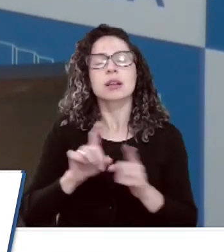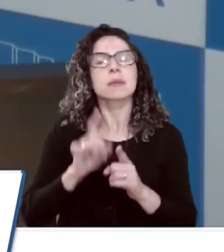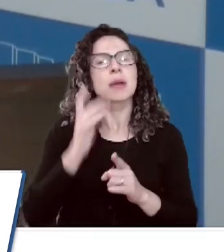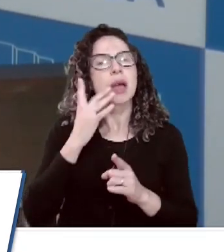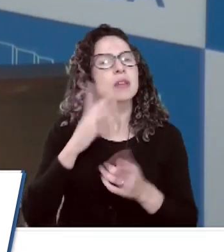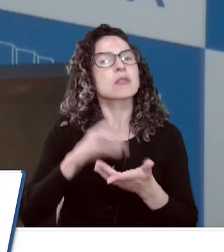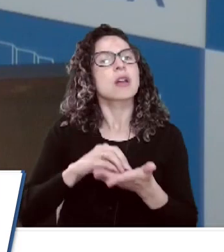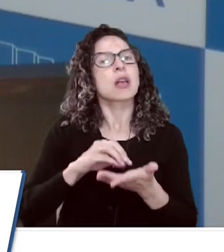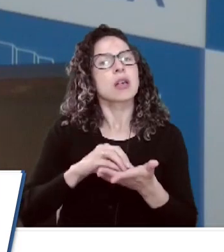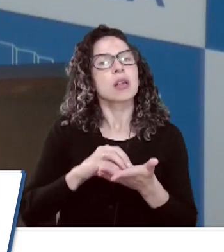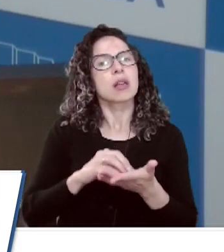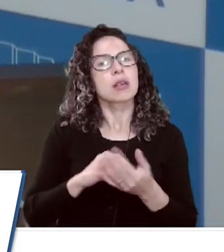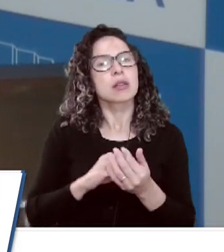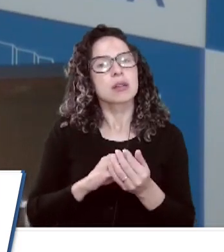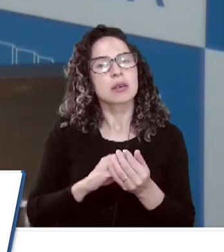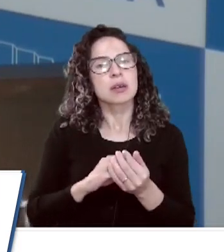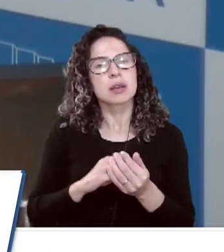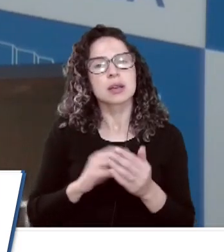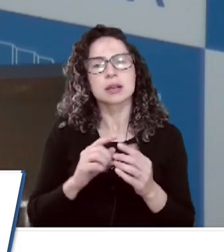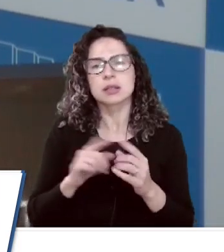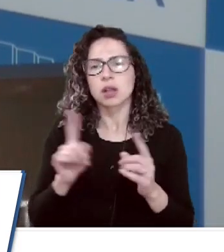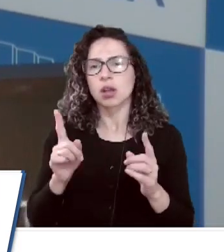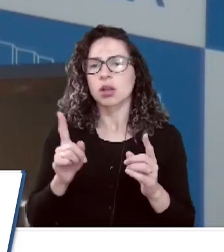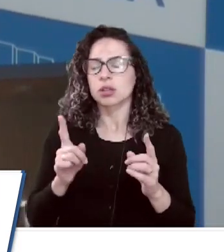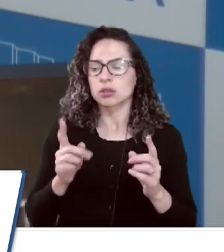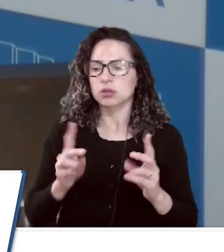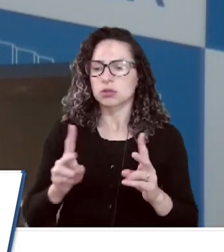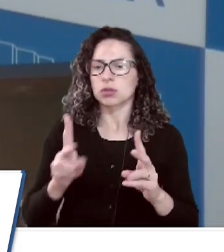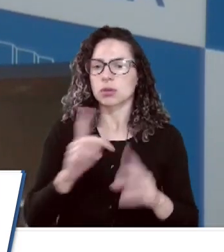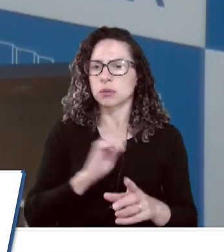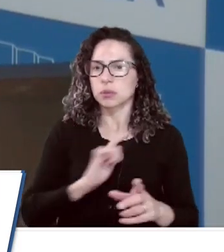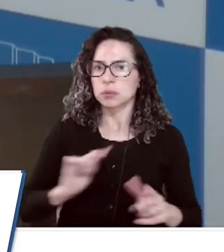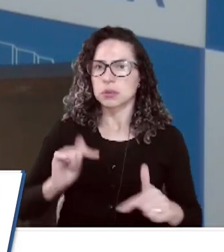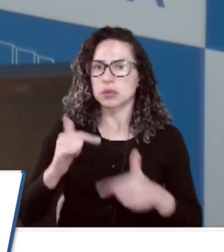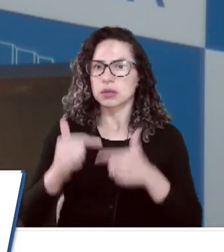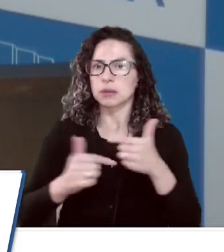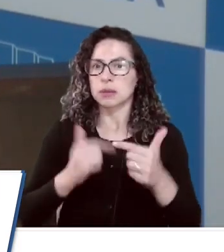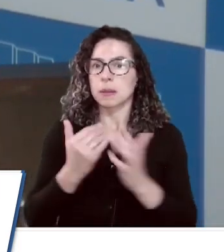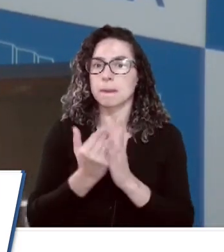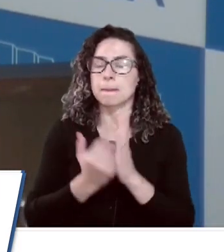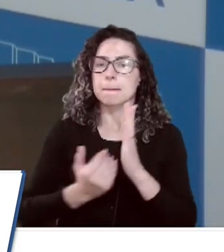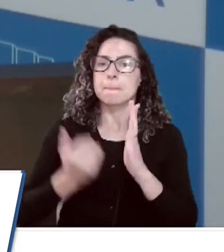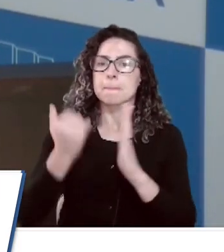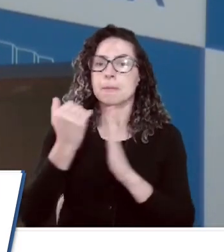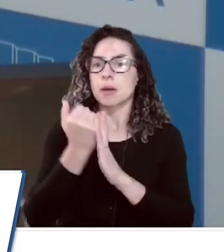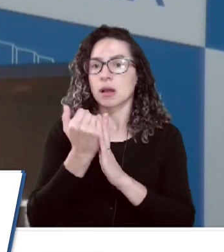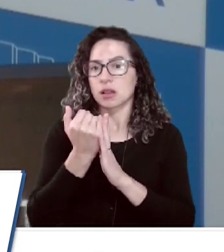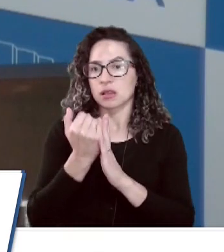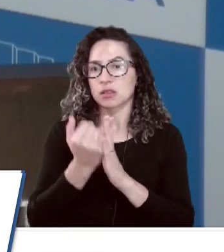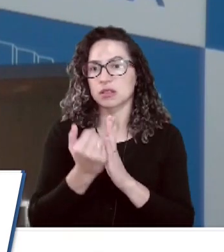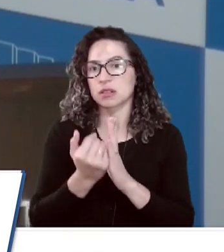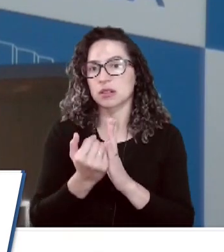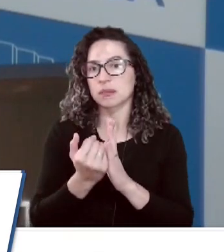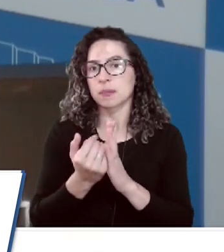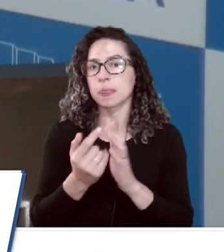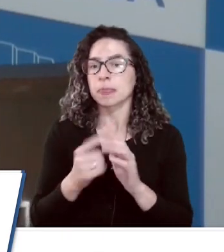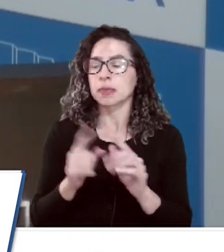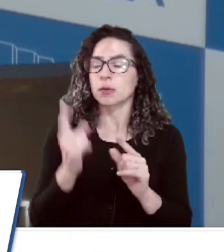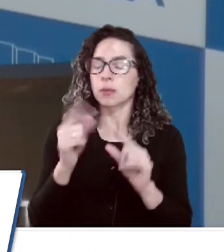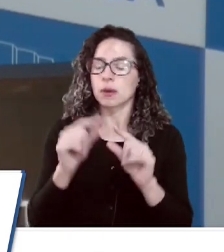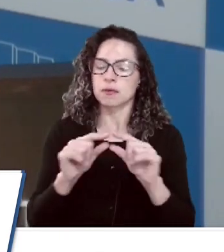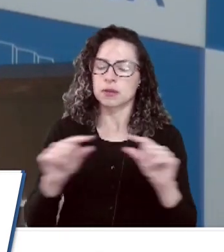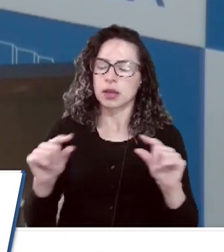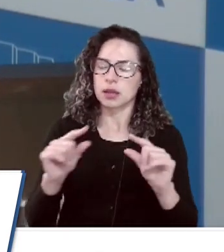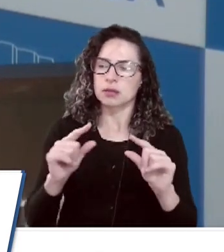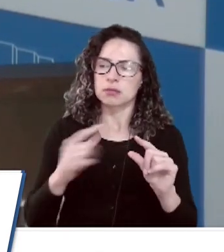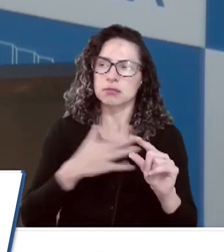É, se nós estamos na carreira pública, a gente tem que trabalhar cada vez mais. Mas tem uma frase que eu levo comigo, que é